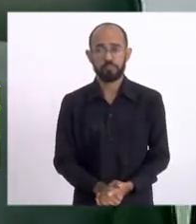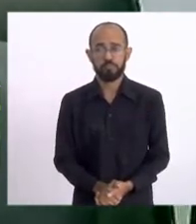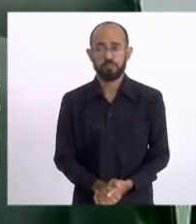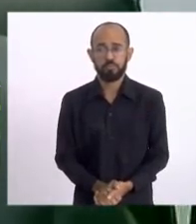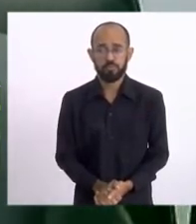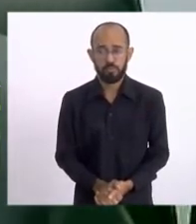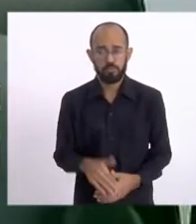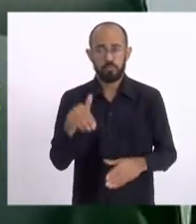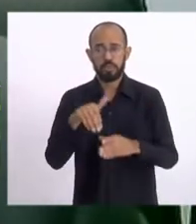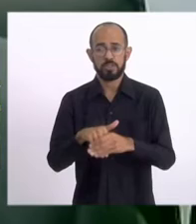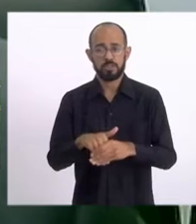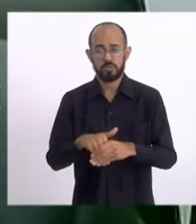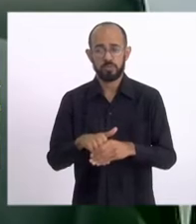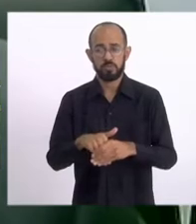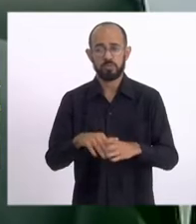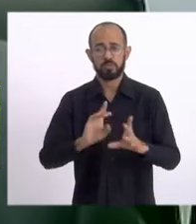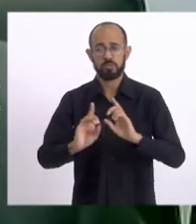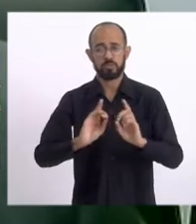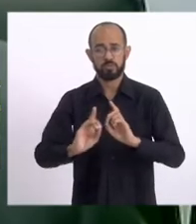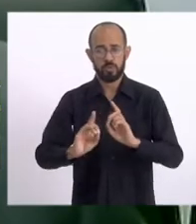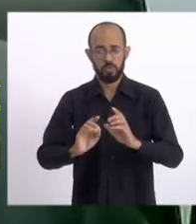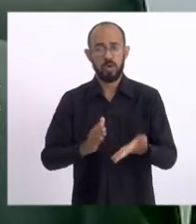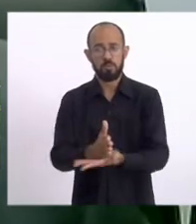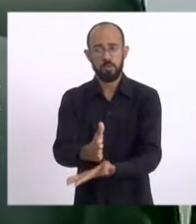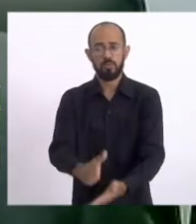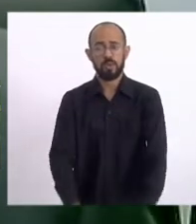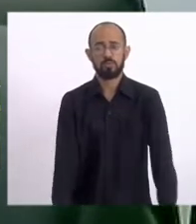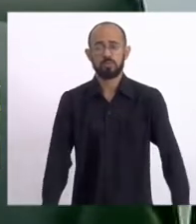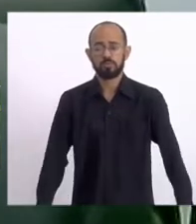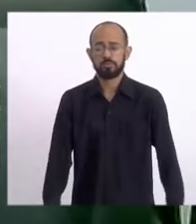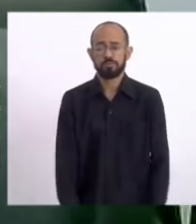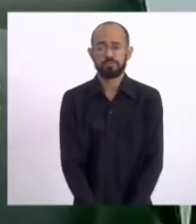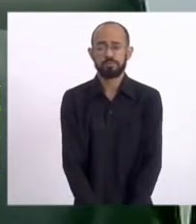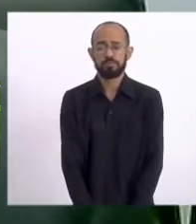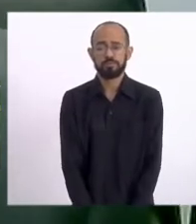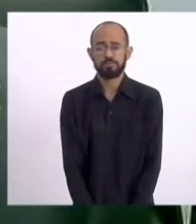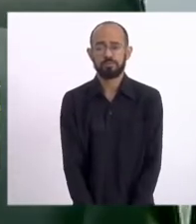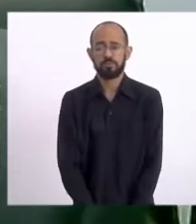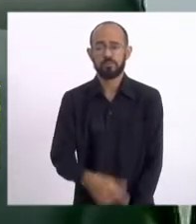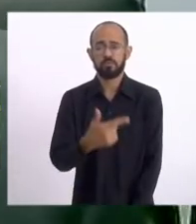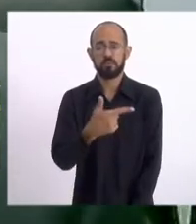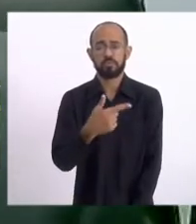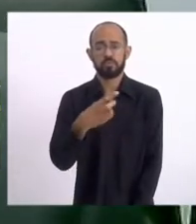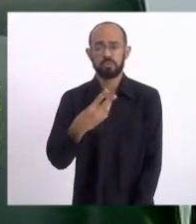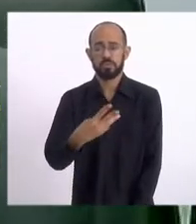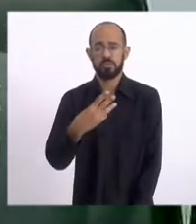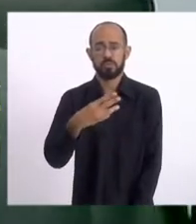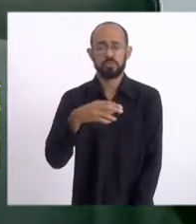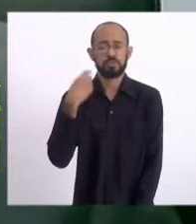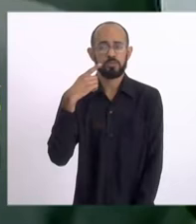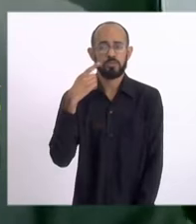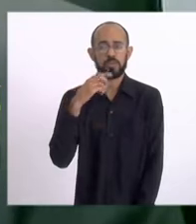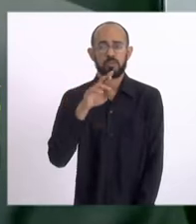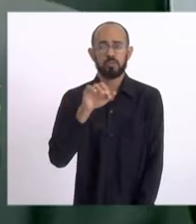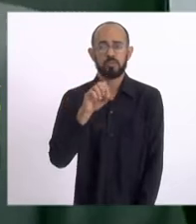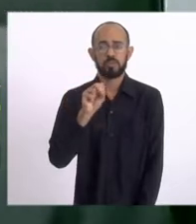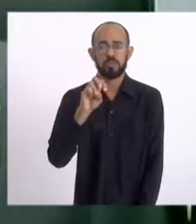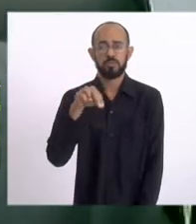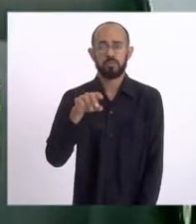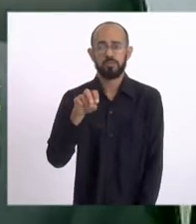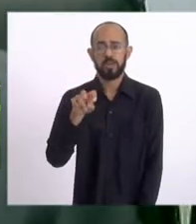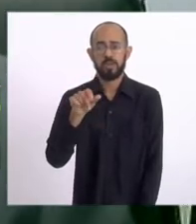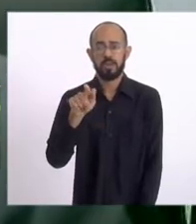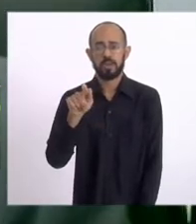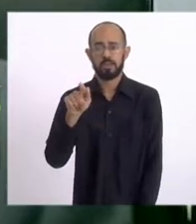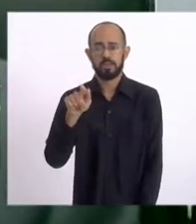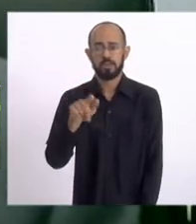Então, em votação, aprovado. 23, relator, deputado Rosenberg Reis. Projeto